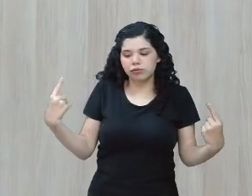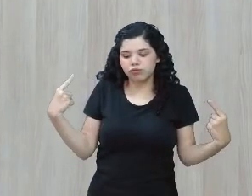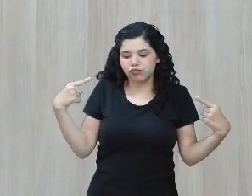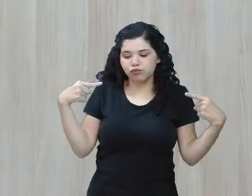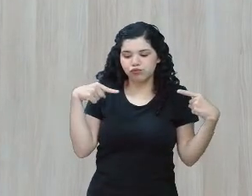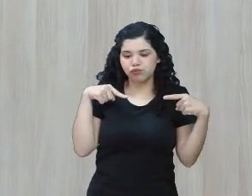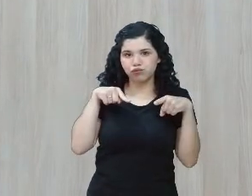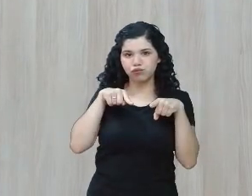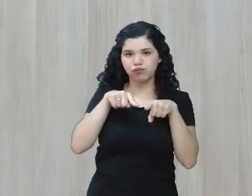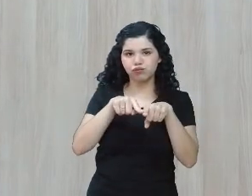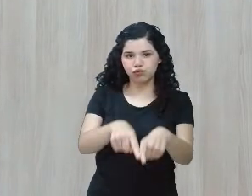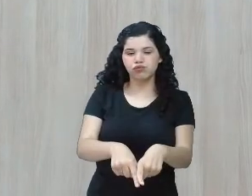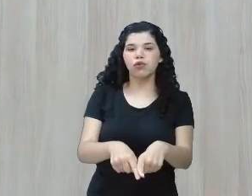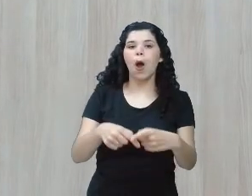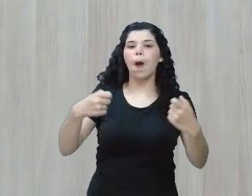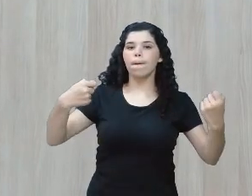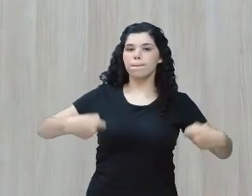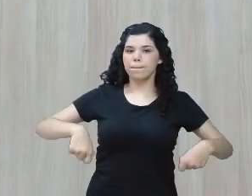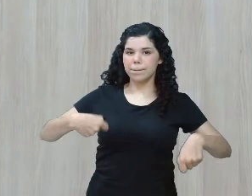alinhados, estar